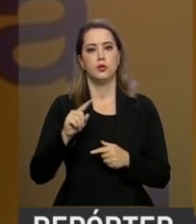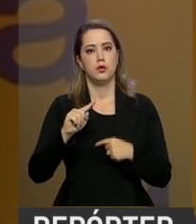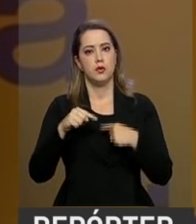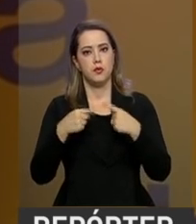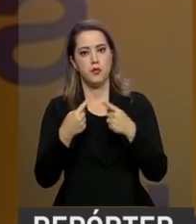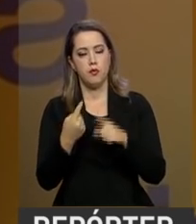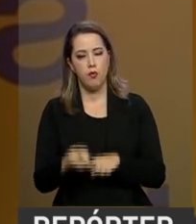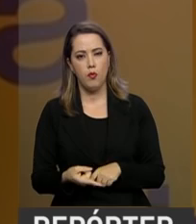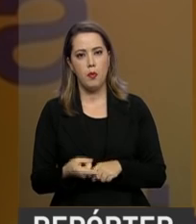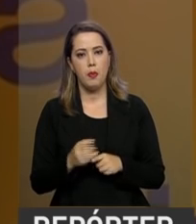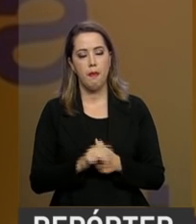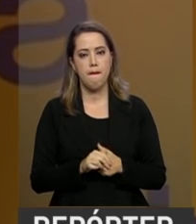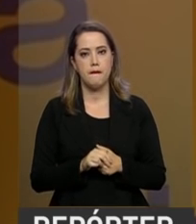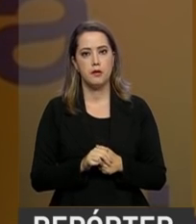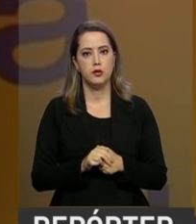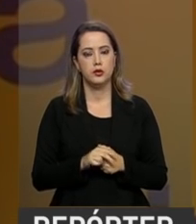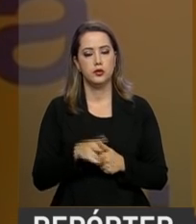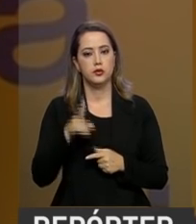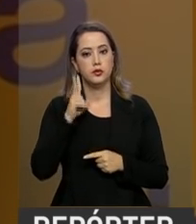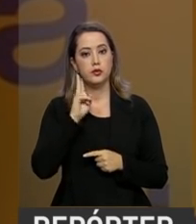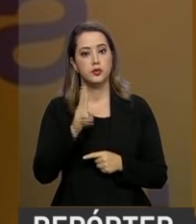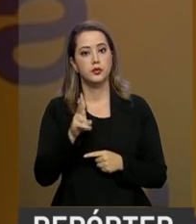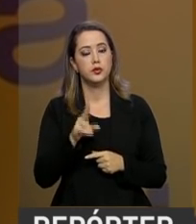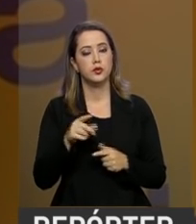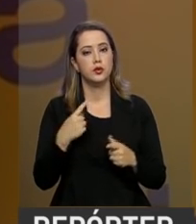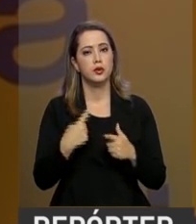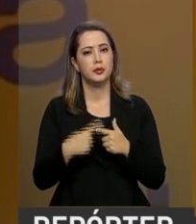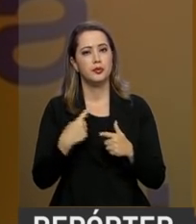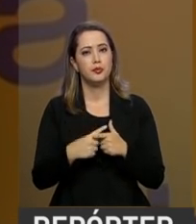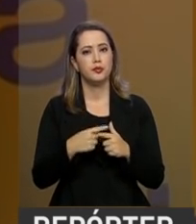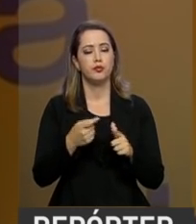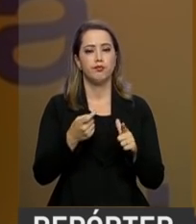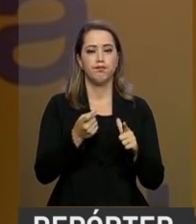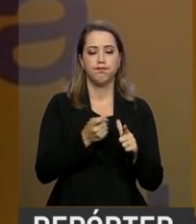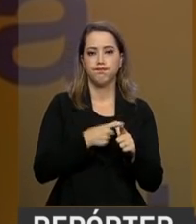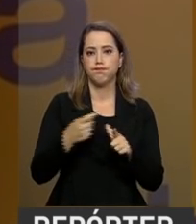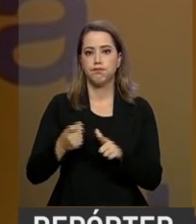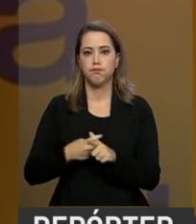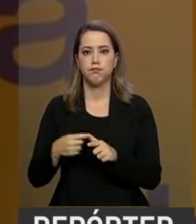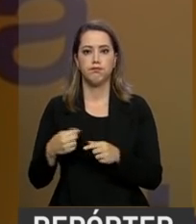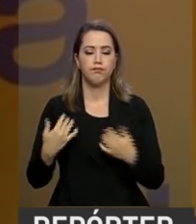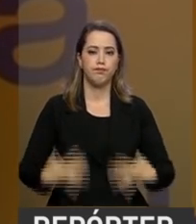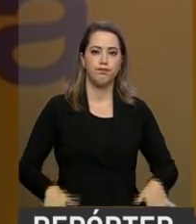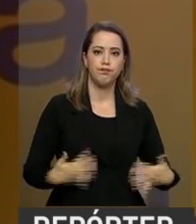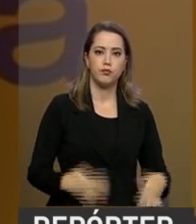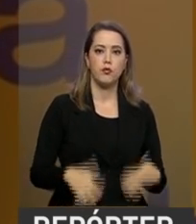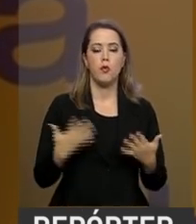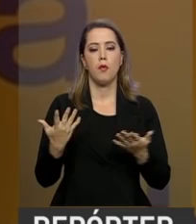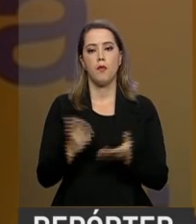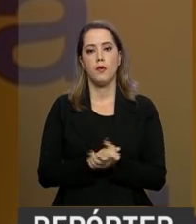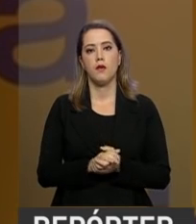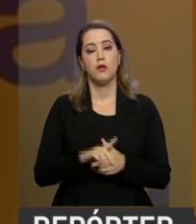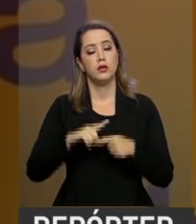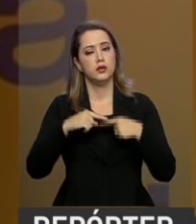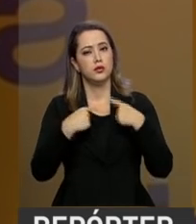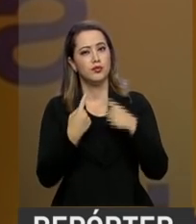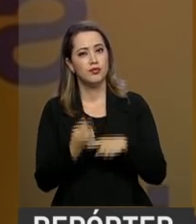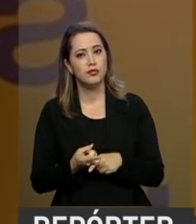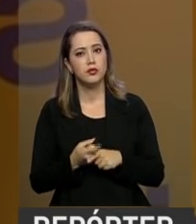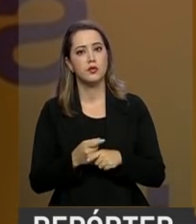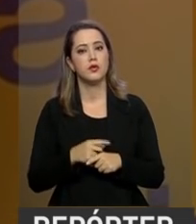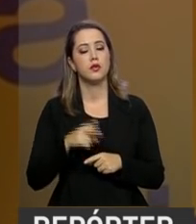eliminação da ineficiência do gasto público, de outro, uma busca na ênfase